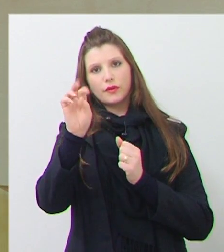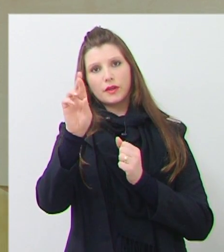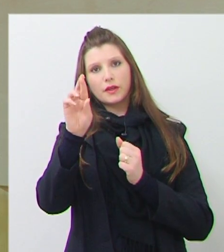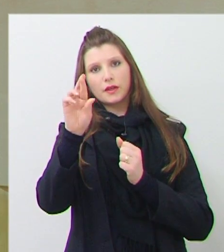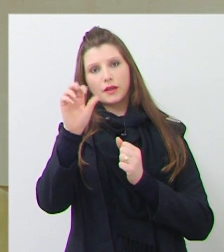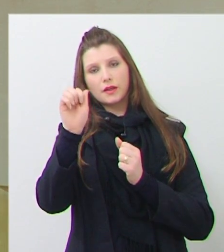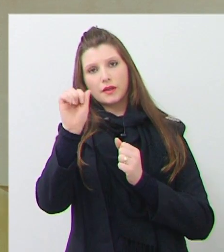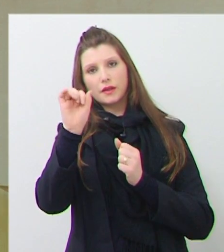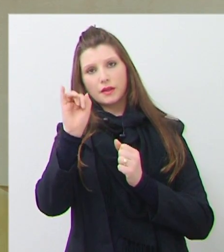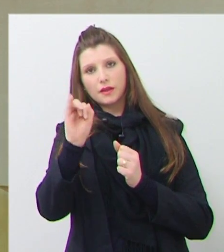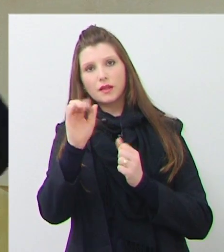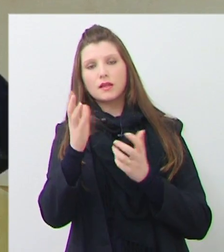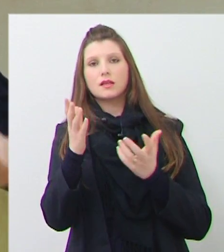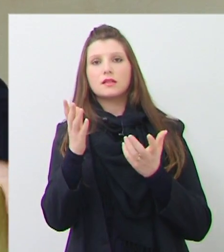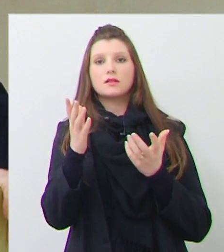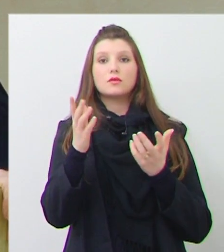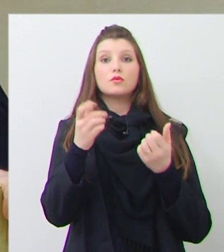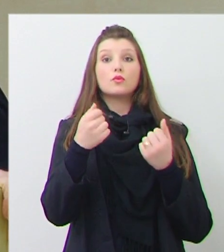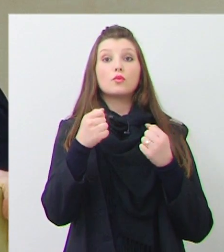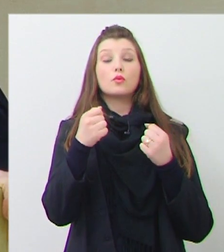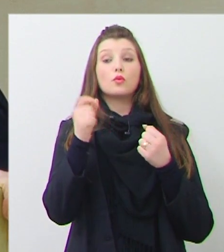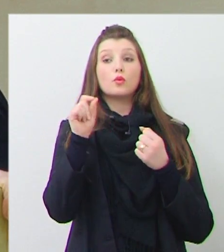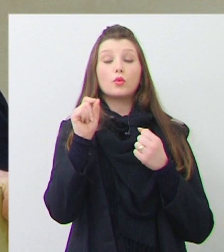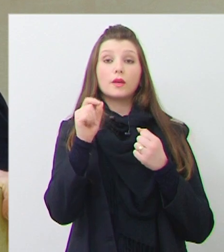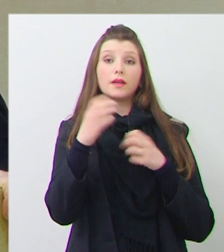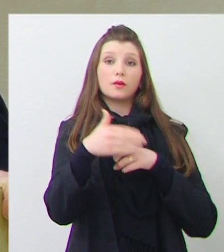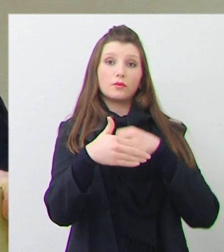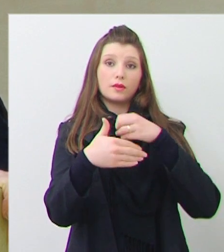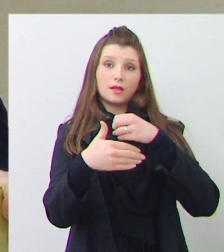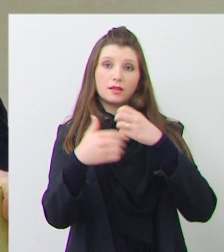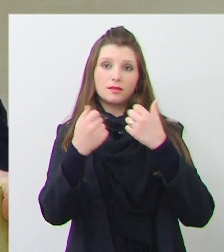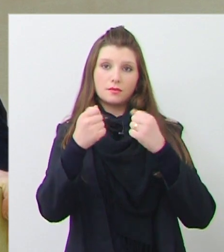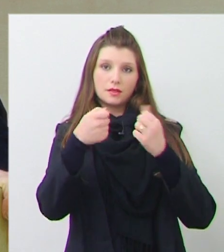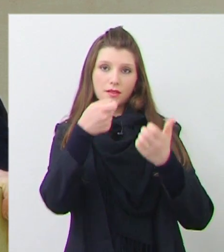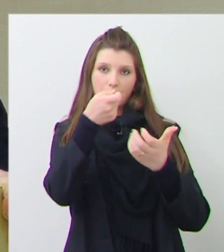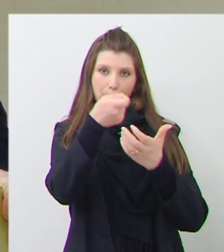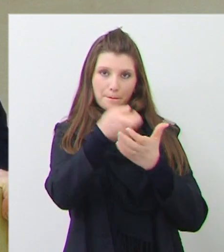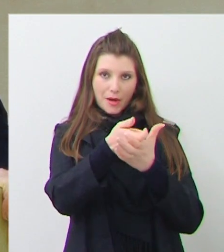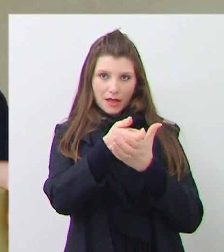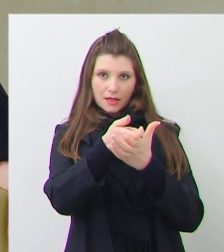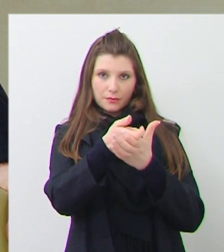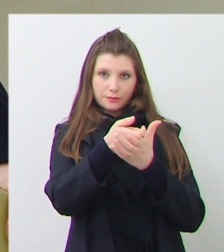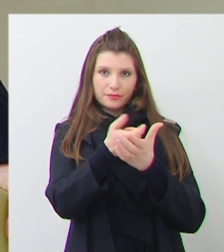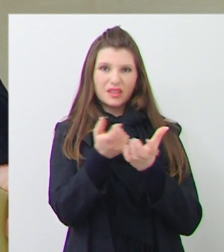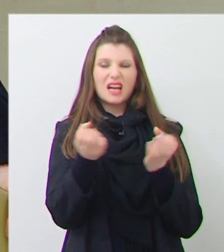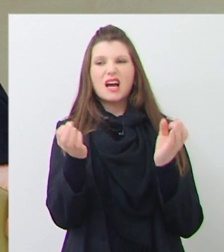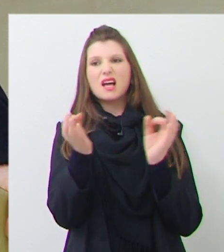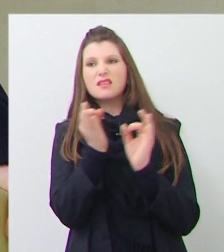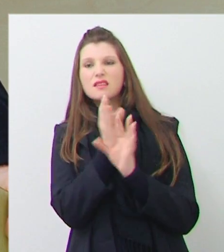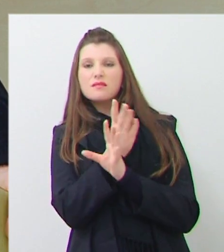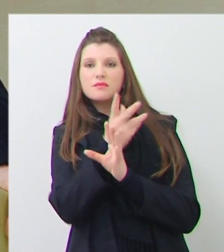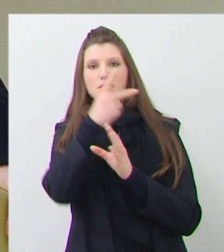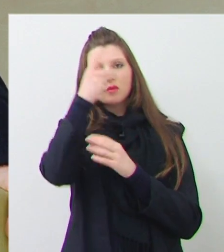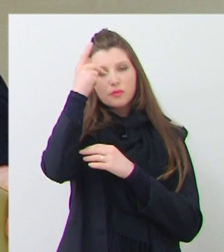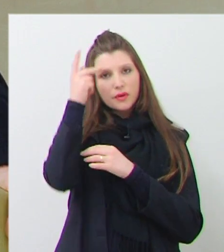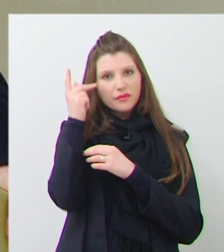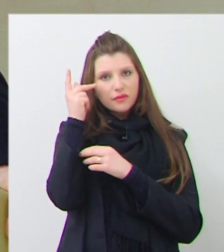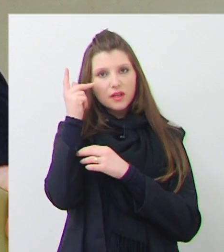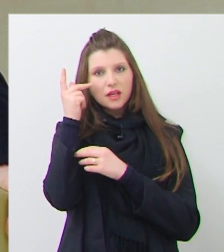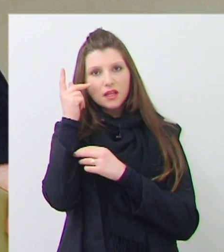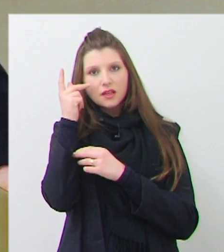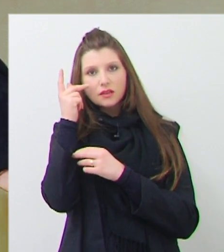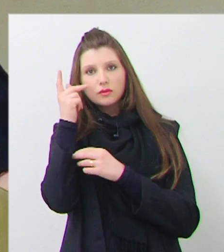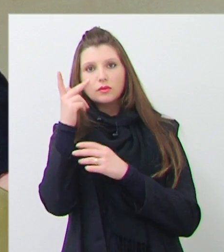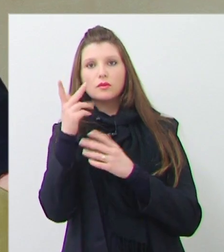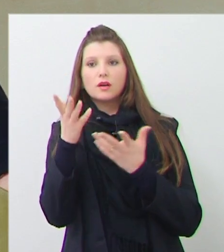dívida. É que geralmente, quando termina o mandato de um prefeito,